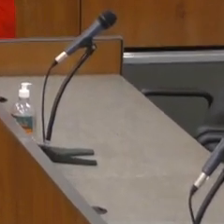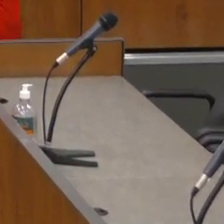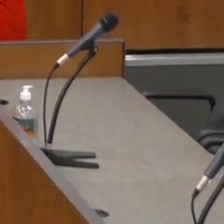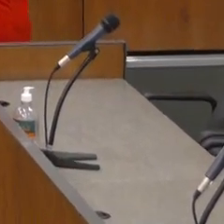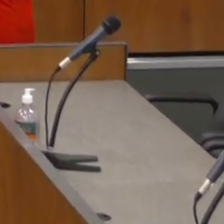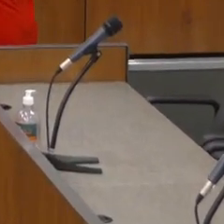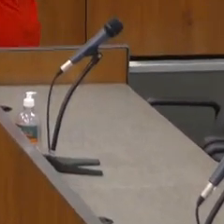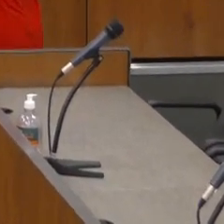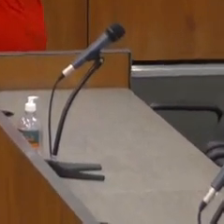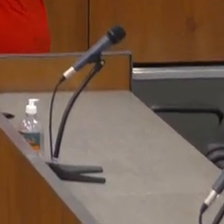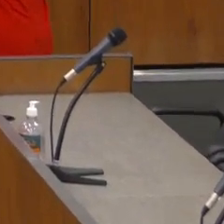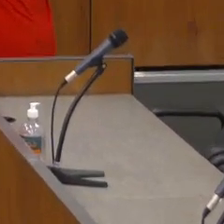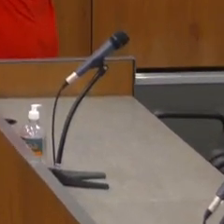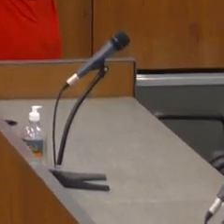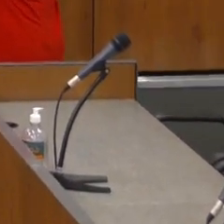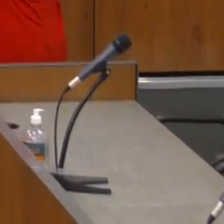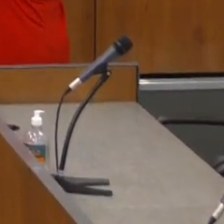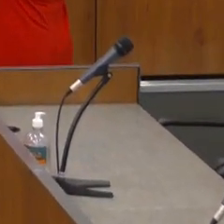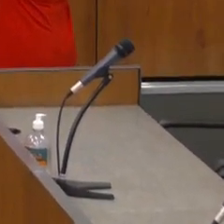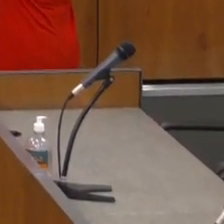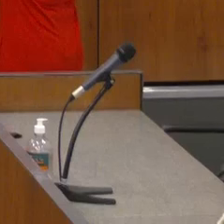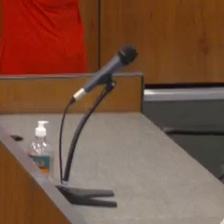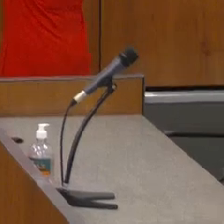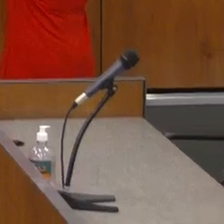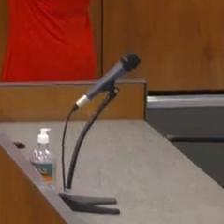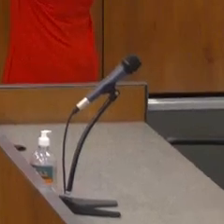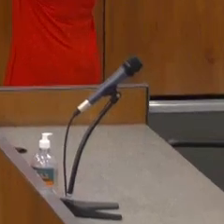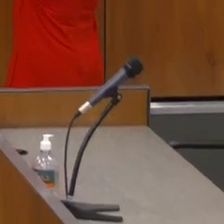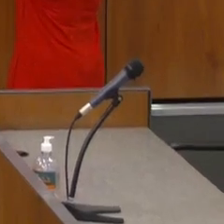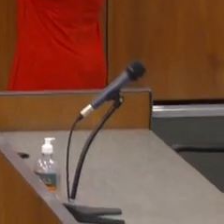façam seu registro biométrico no